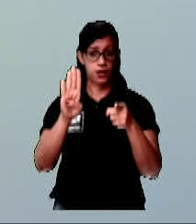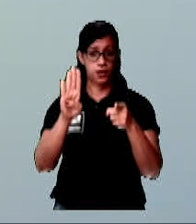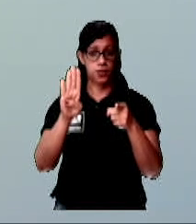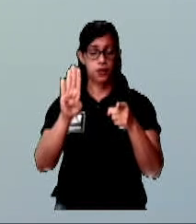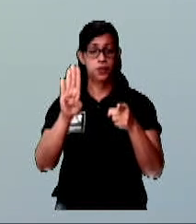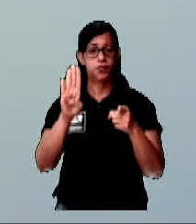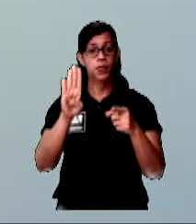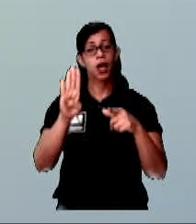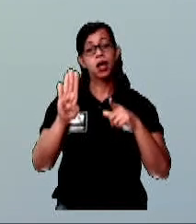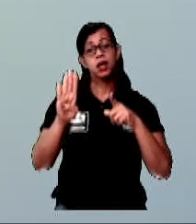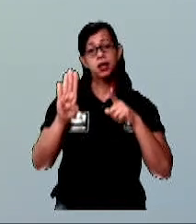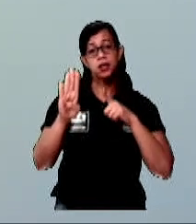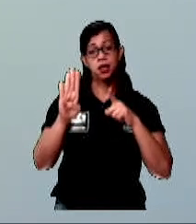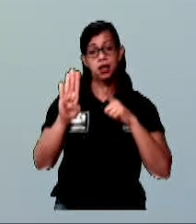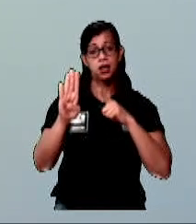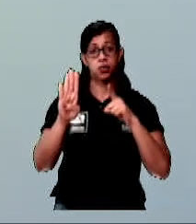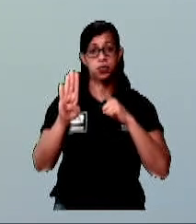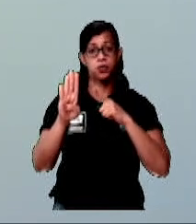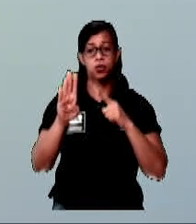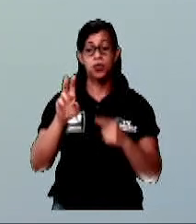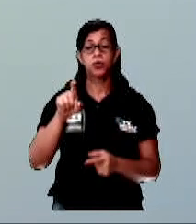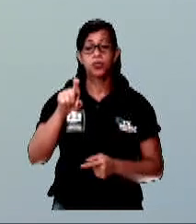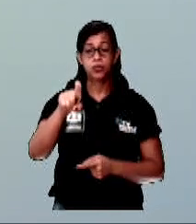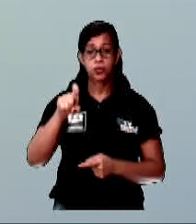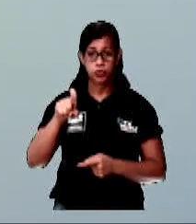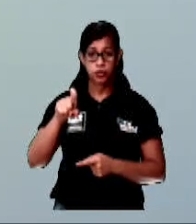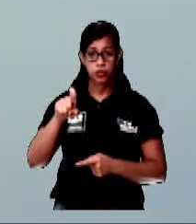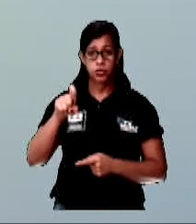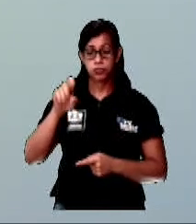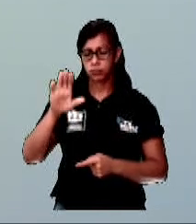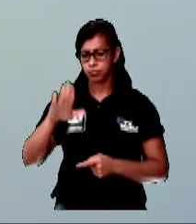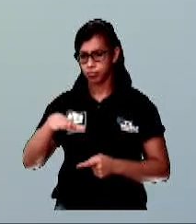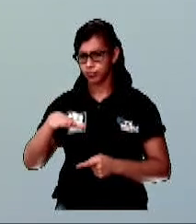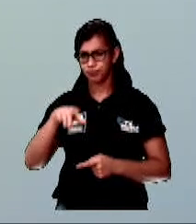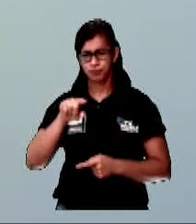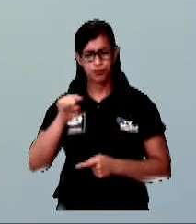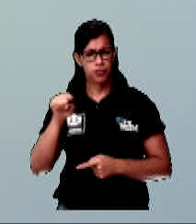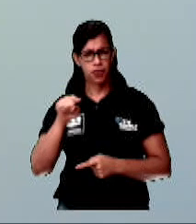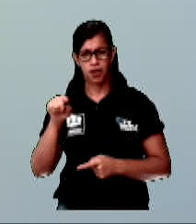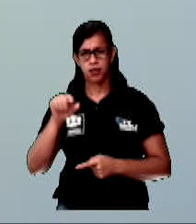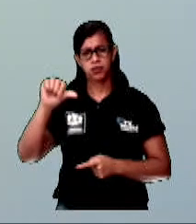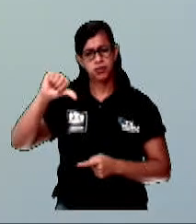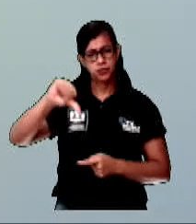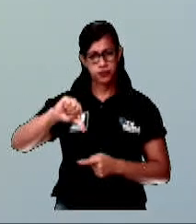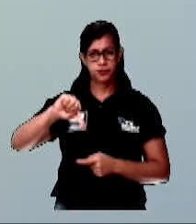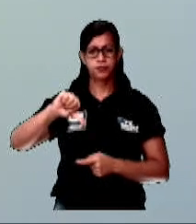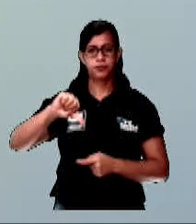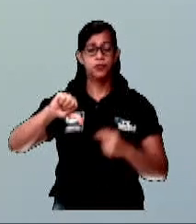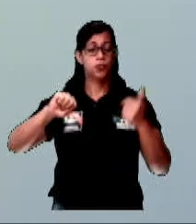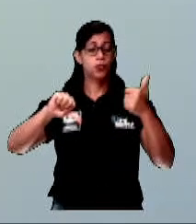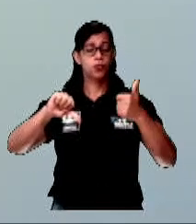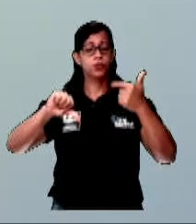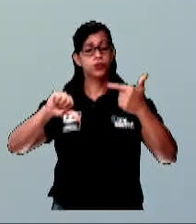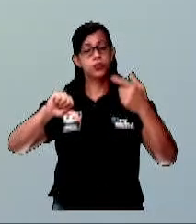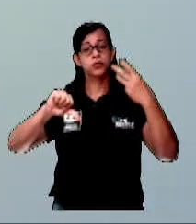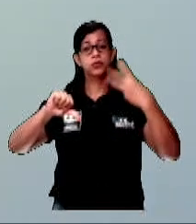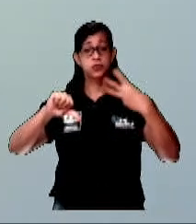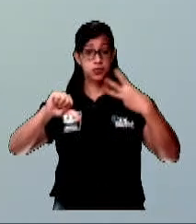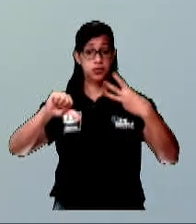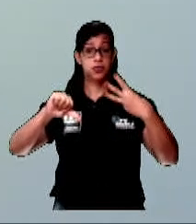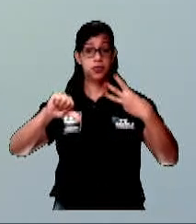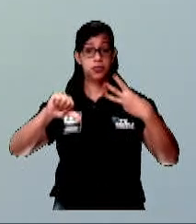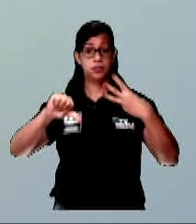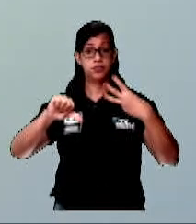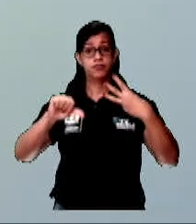contrário, então agora o meu x vai estar negativo, ó. 1, 2, 3 unidades, aqui vai ser menos 3. E